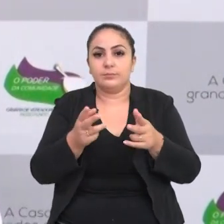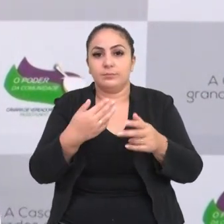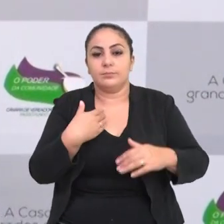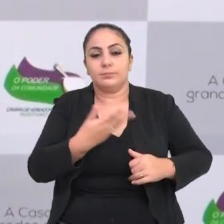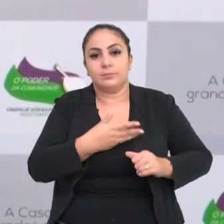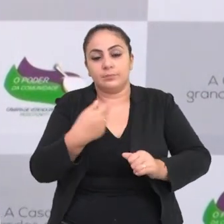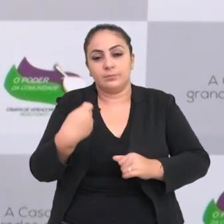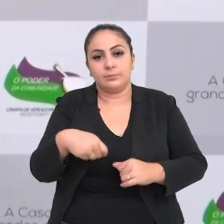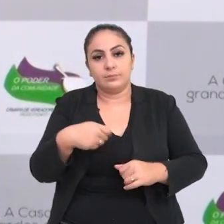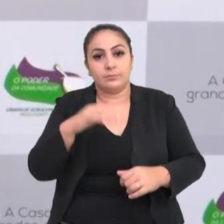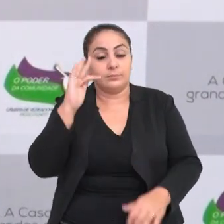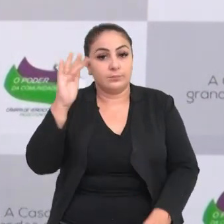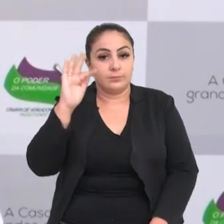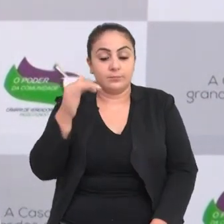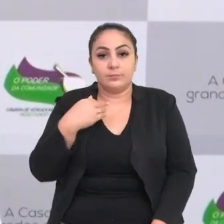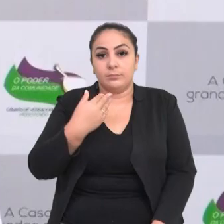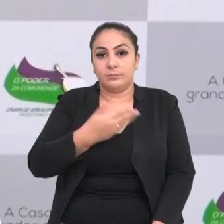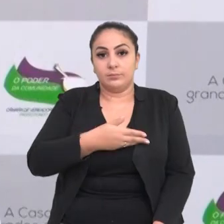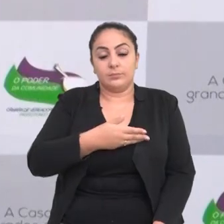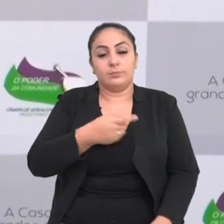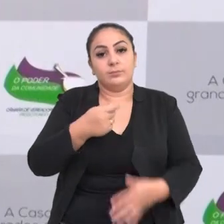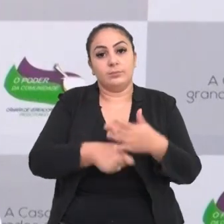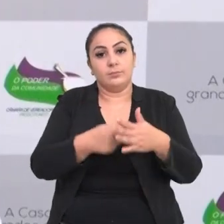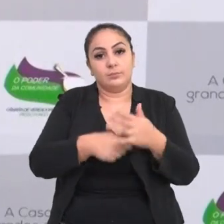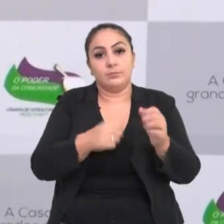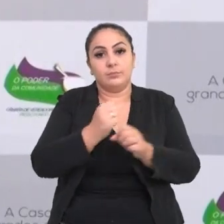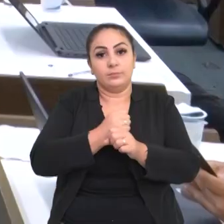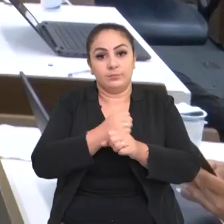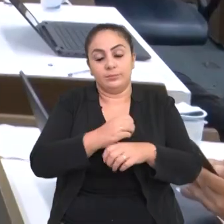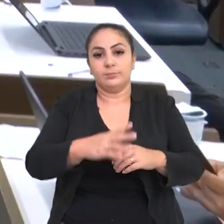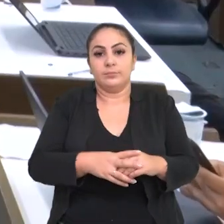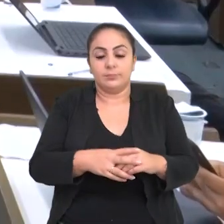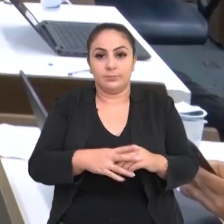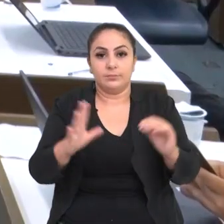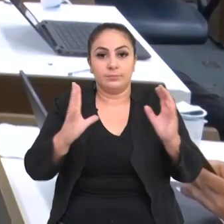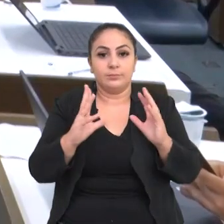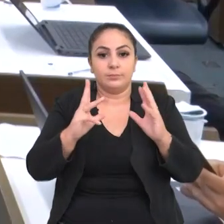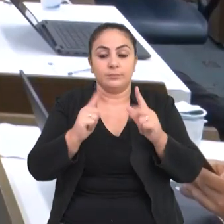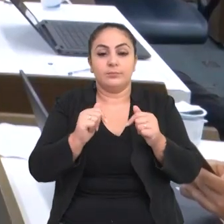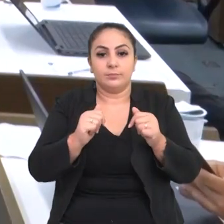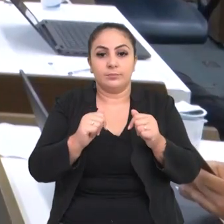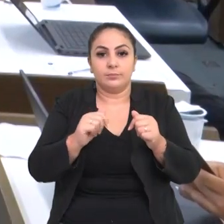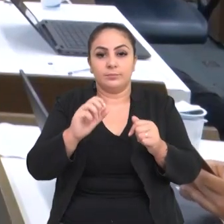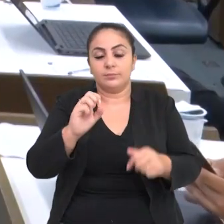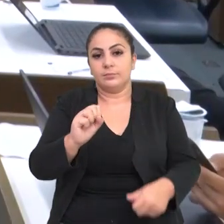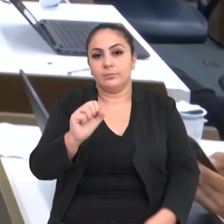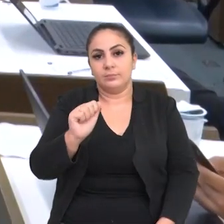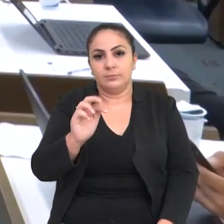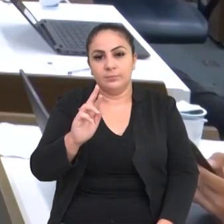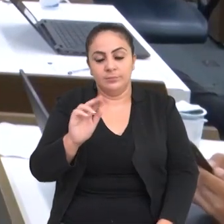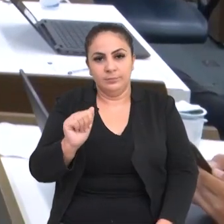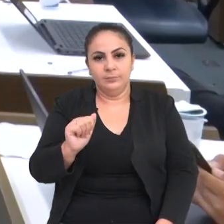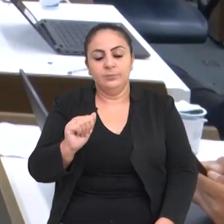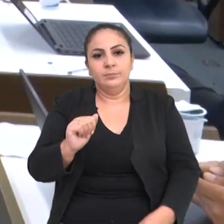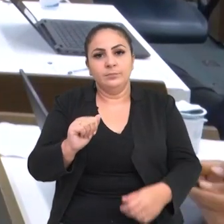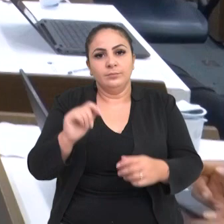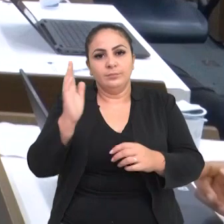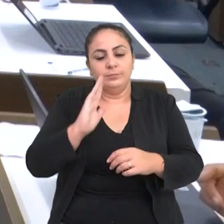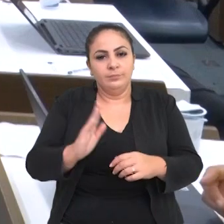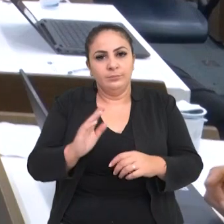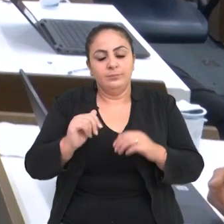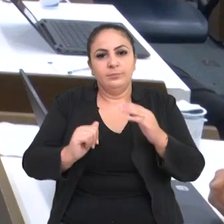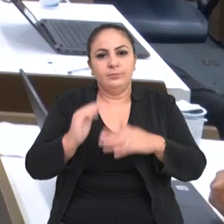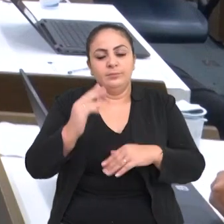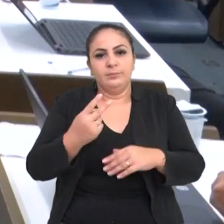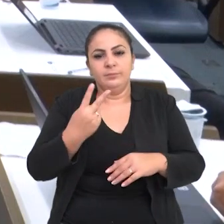uma demanda, um sonho nosso, uma luta de muitos anos. Apesar da super safra de grãos no Brasil, que